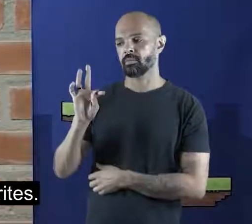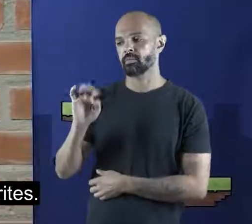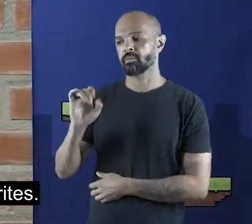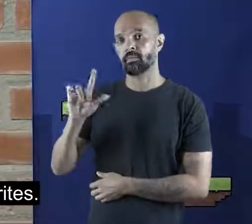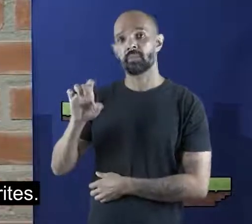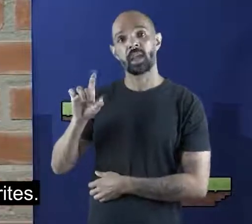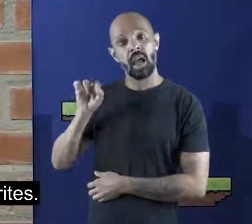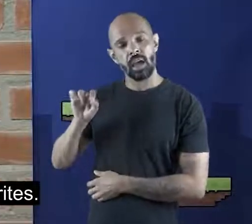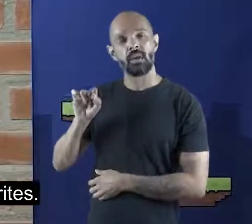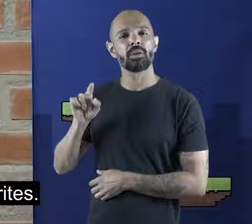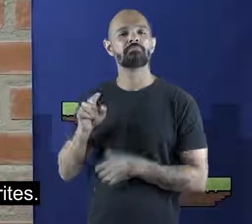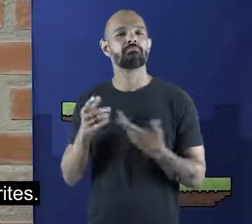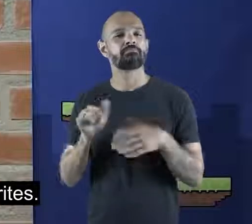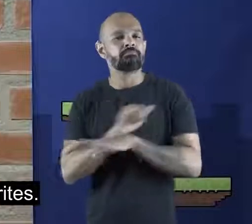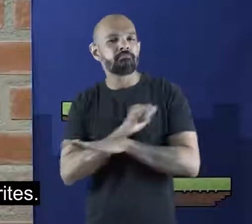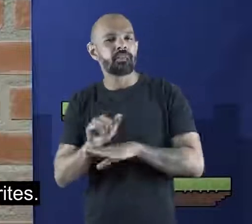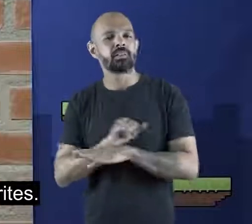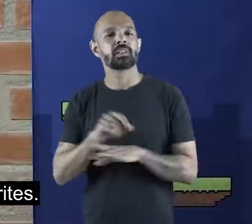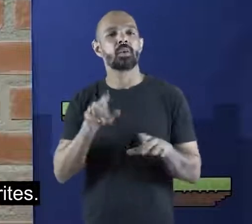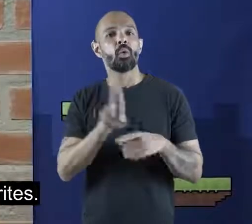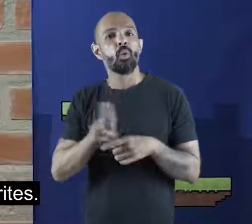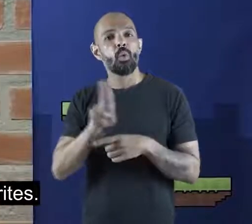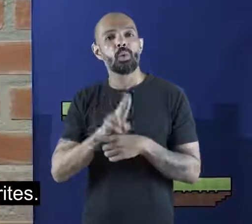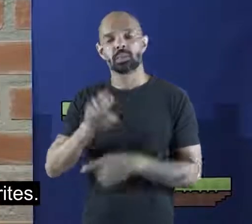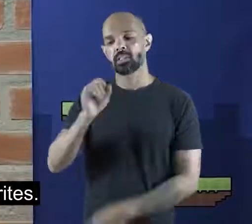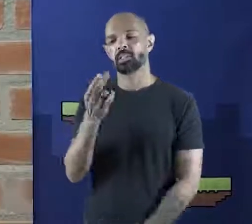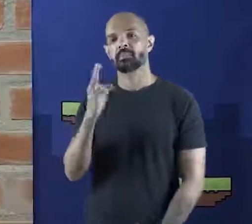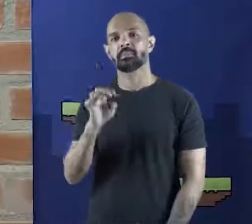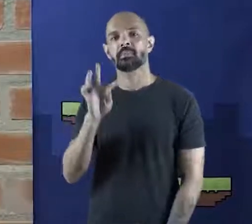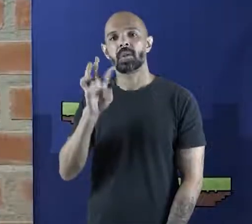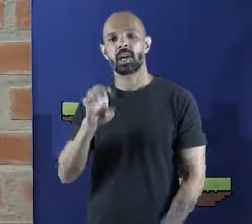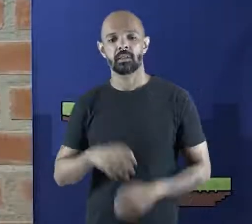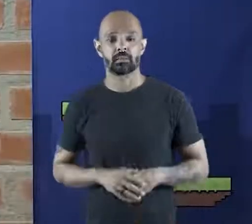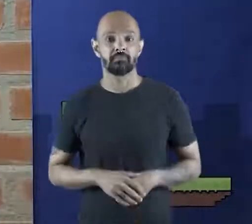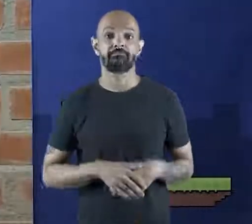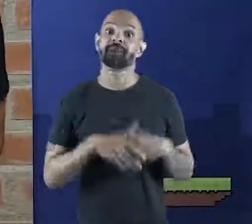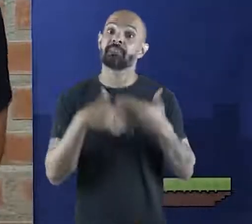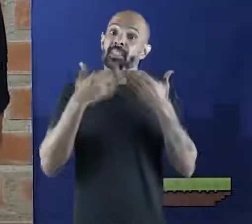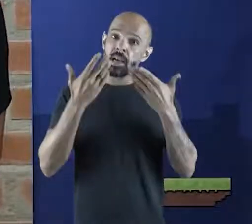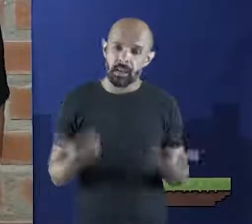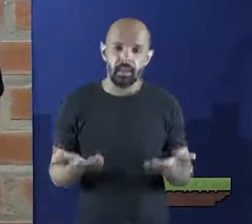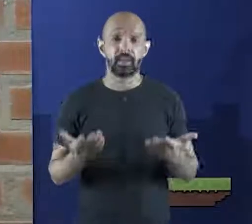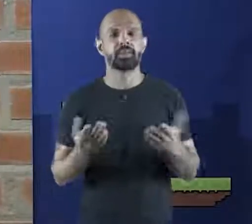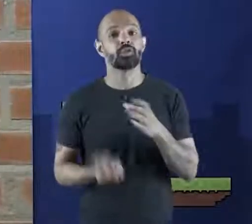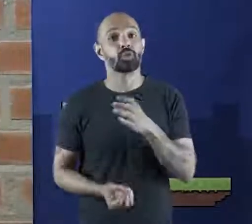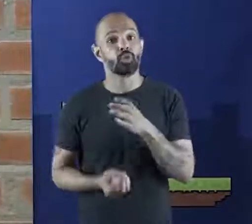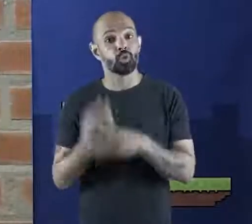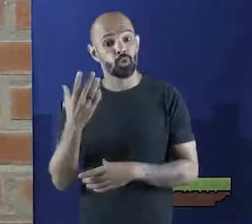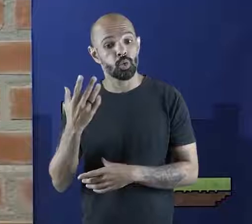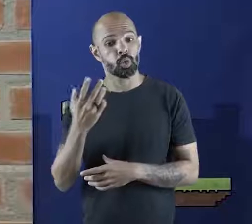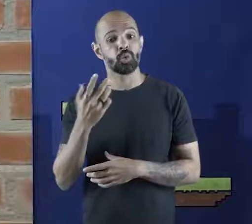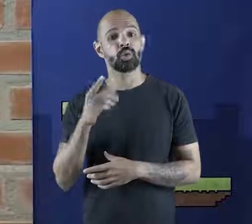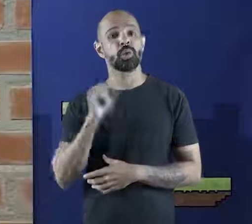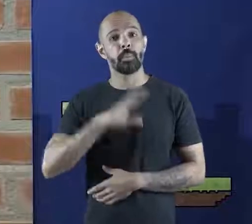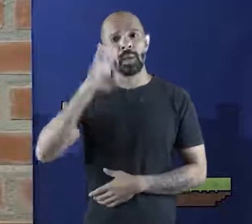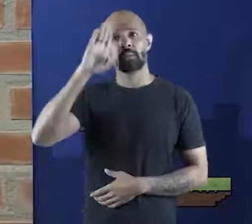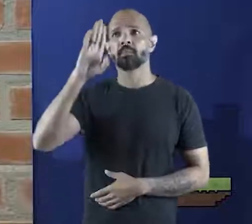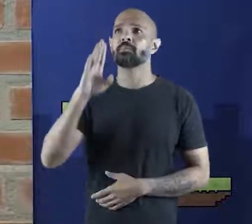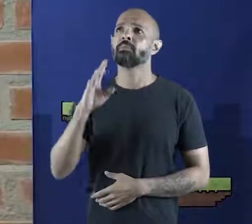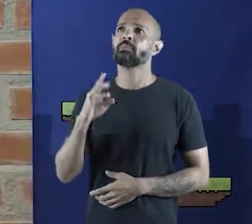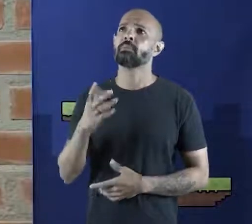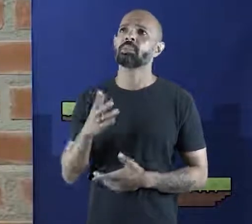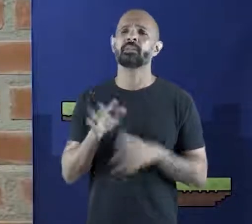ele é uma forma de você também trabalhar com os sprites. E aí, apareceu, principalmente